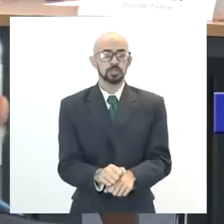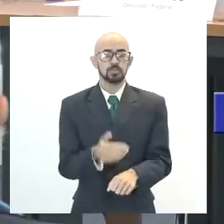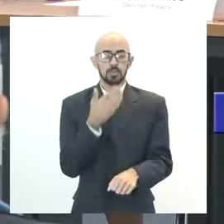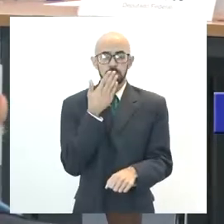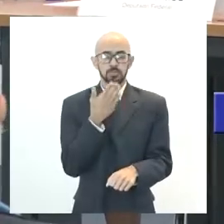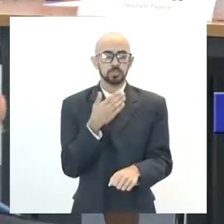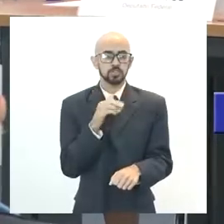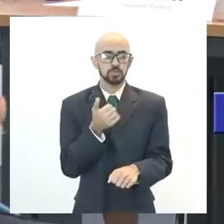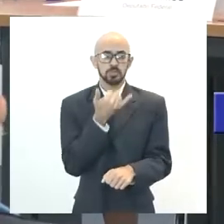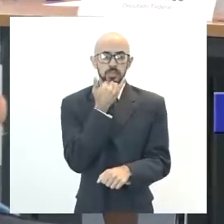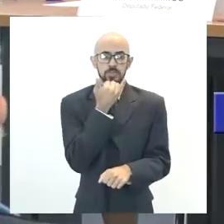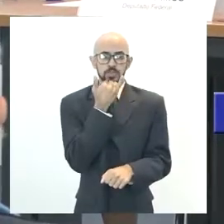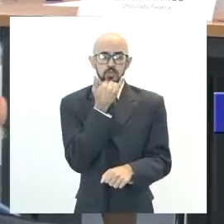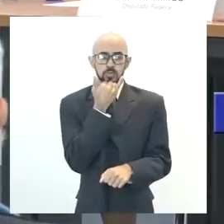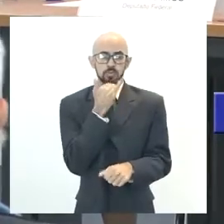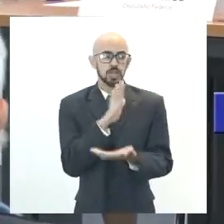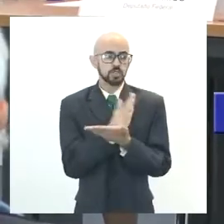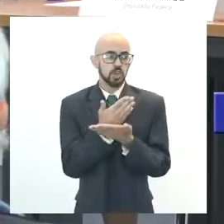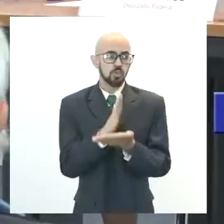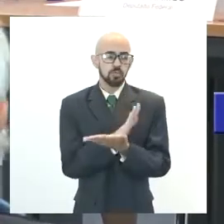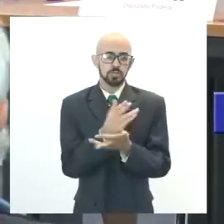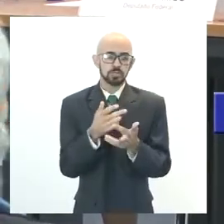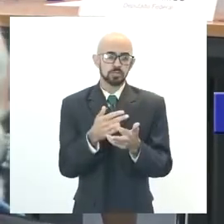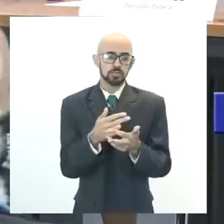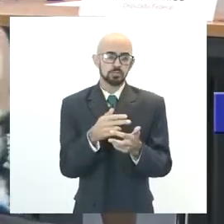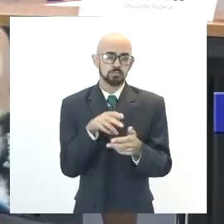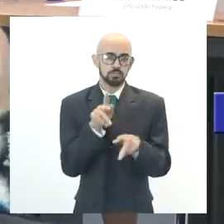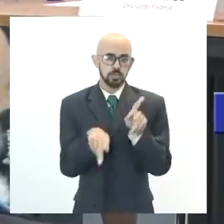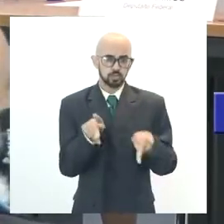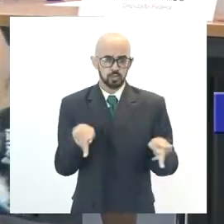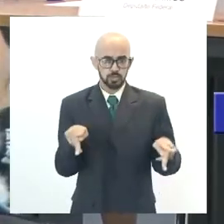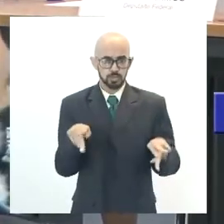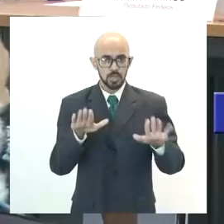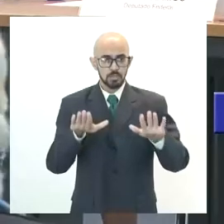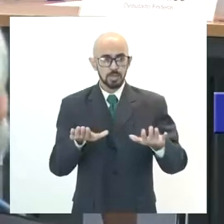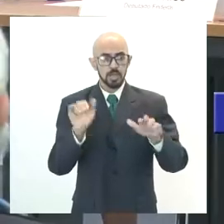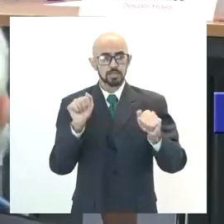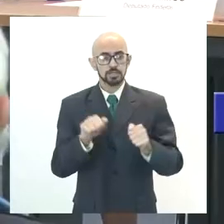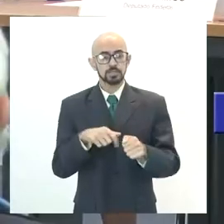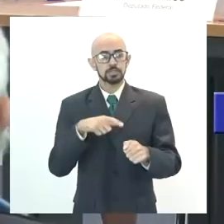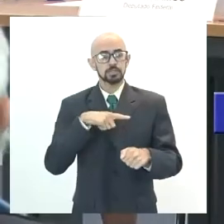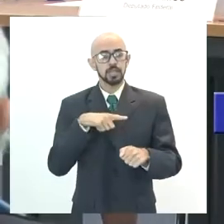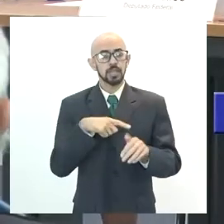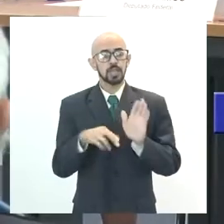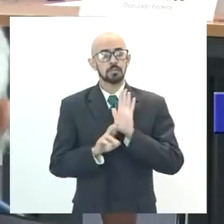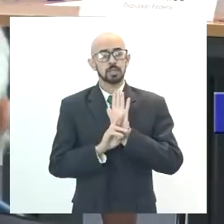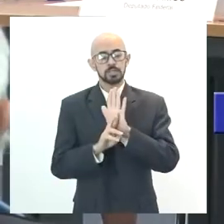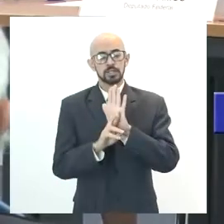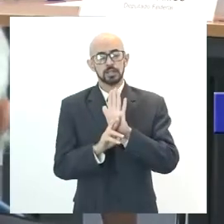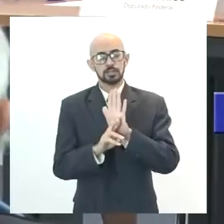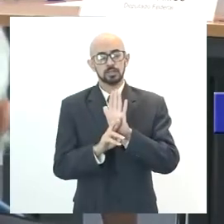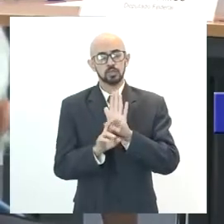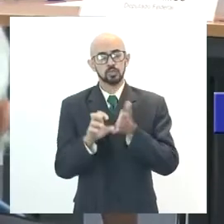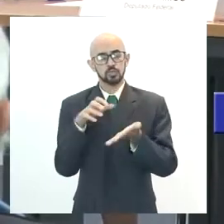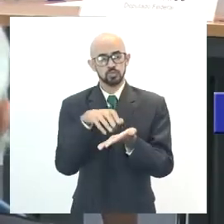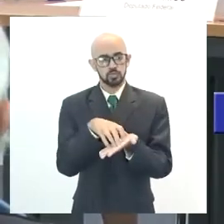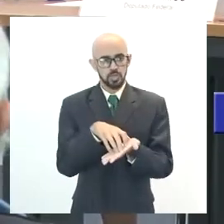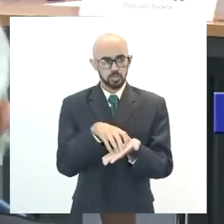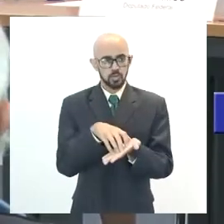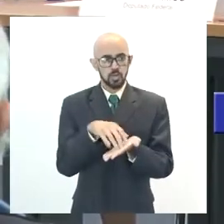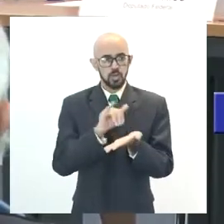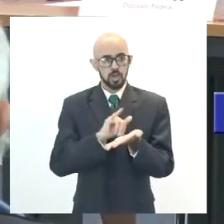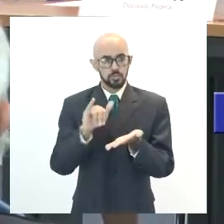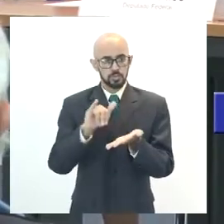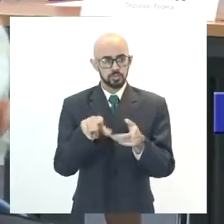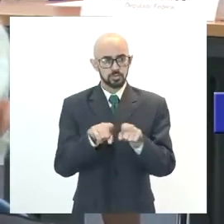tem aqui para me desculpar com algumas pessoas mas houve representação do setor também manifestando